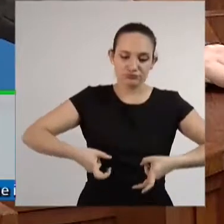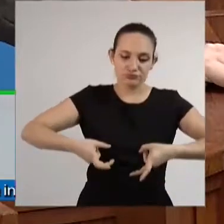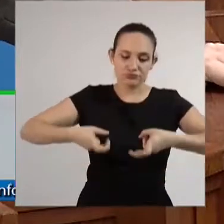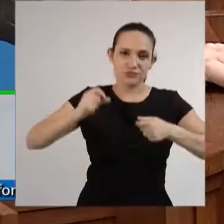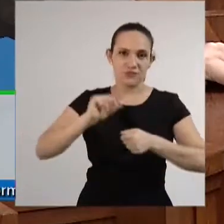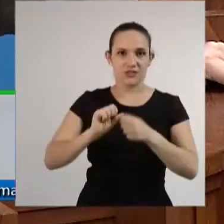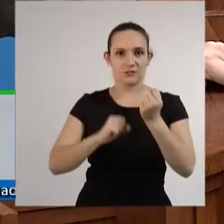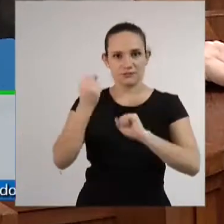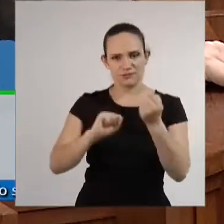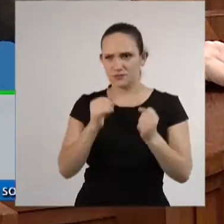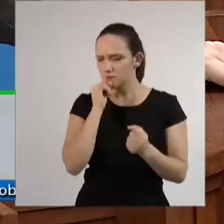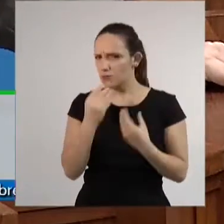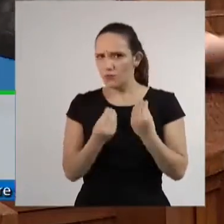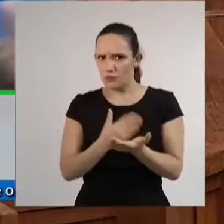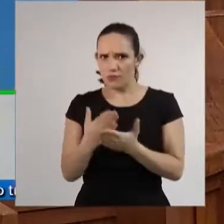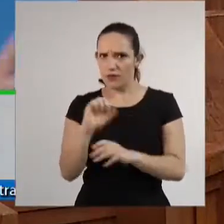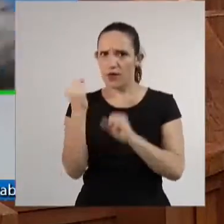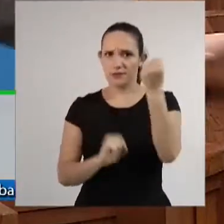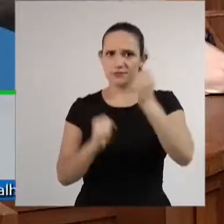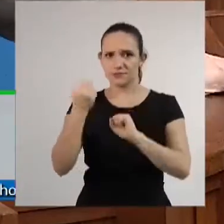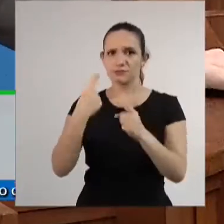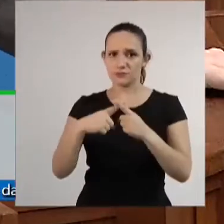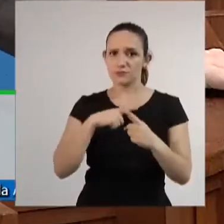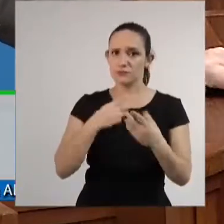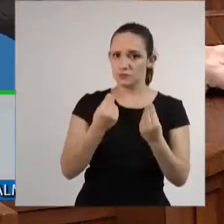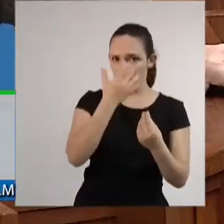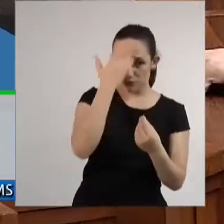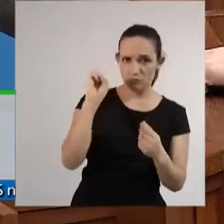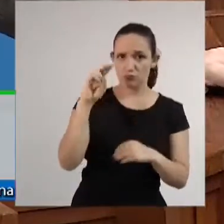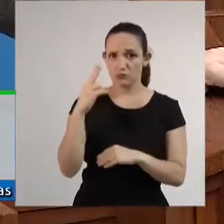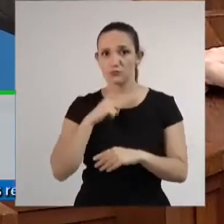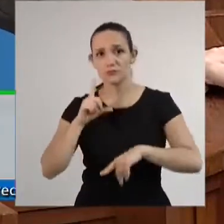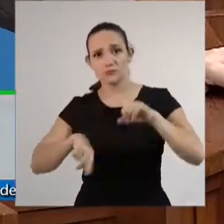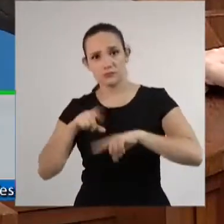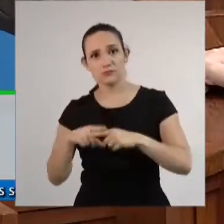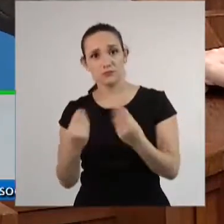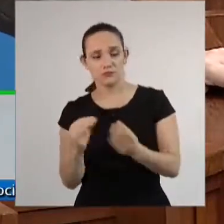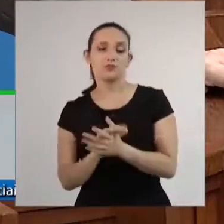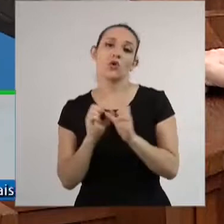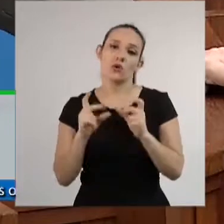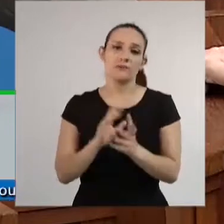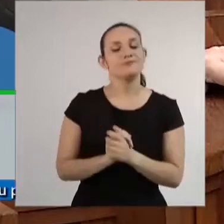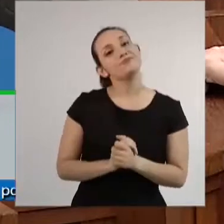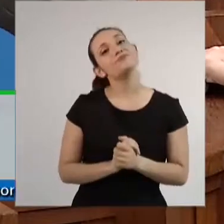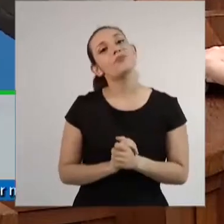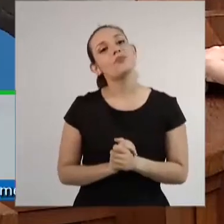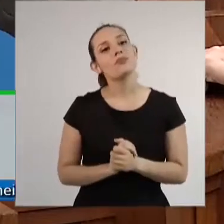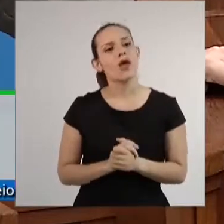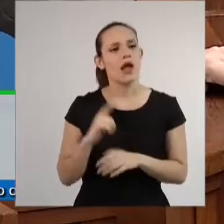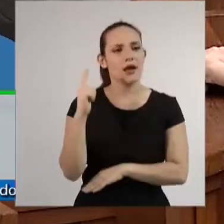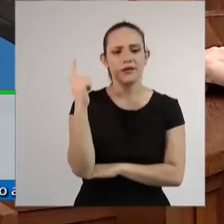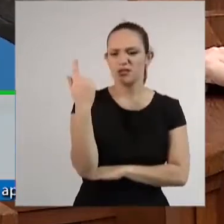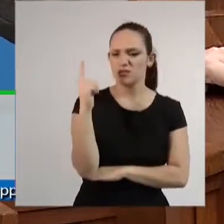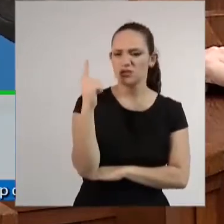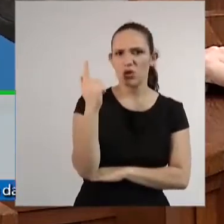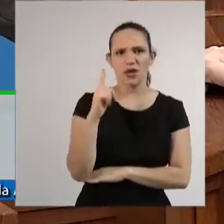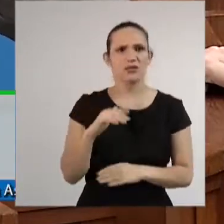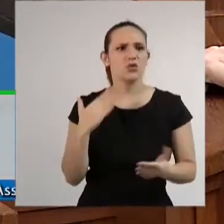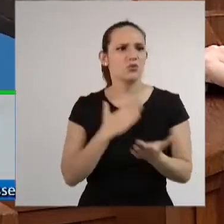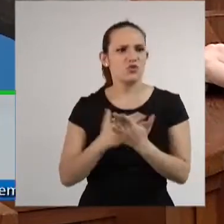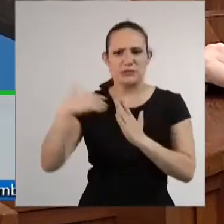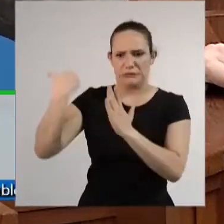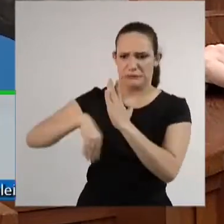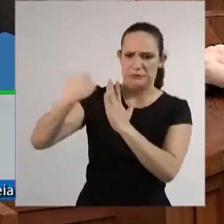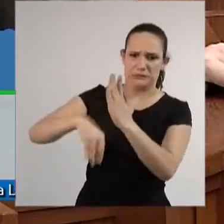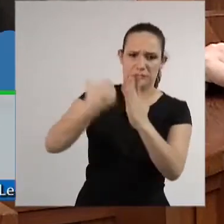estabelece uma indústria. Então, aí começou-se o Estado de Goiás promovendo a desoneração tributária para